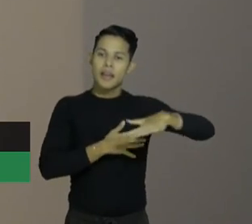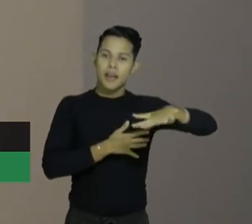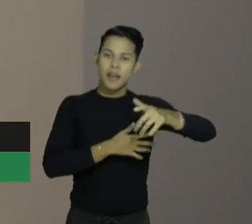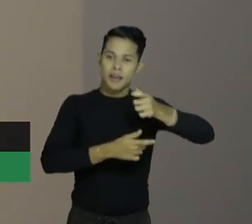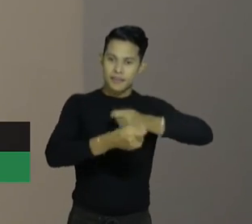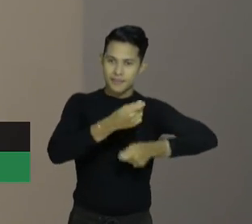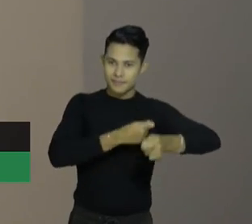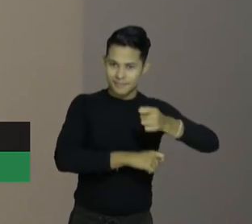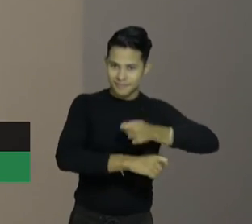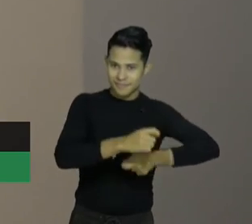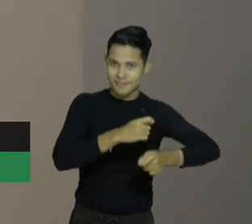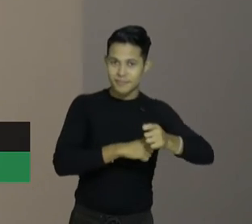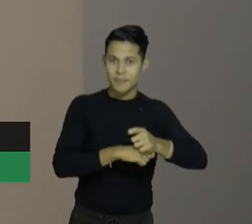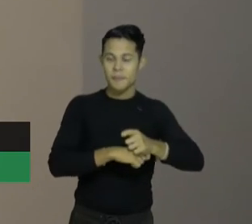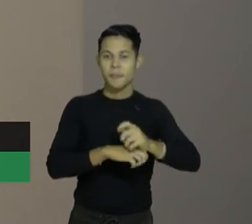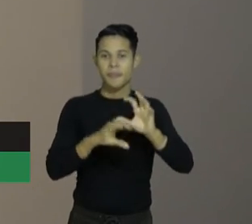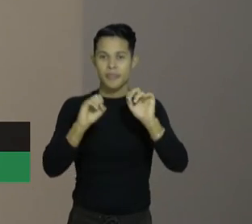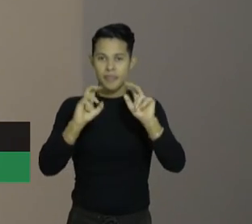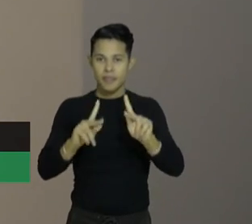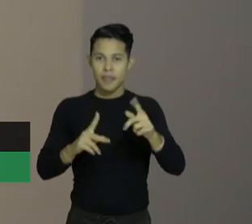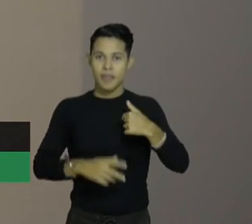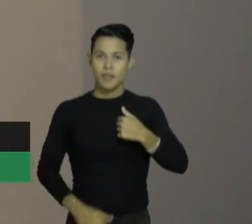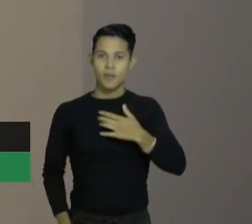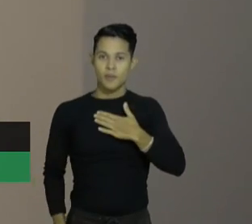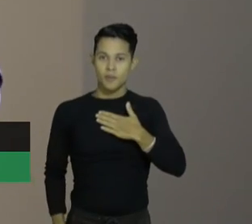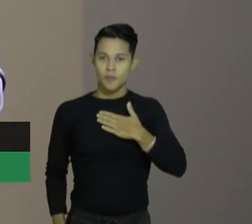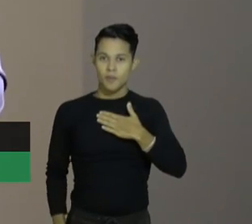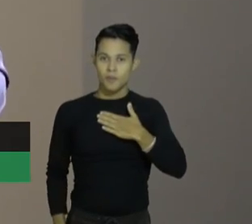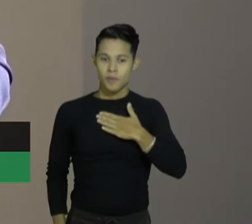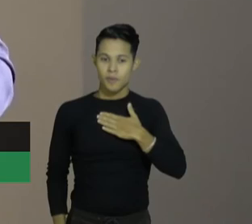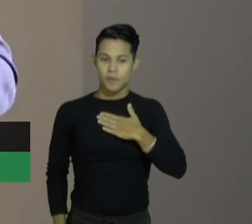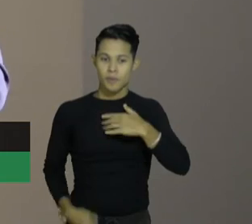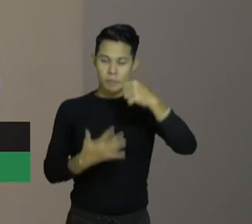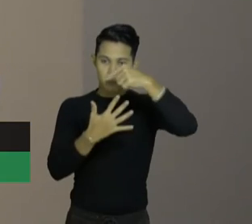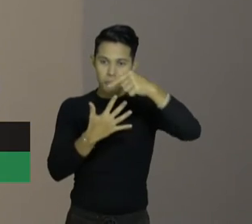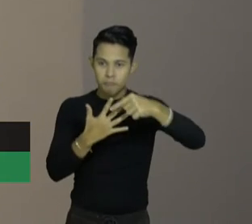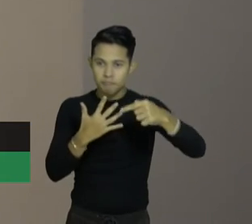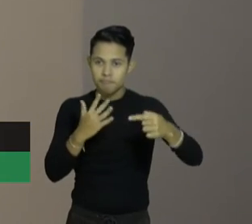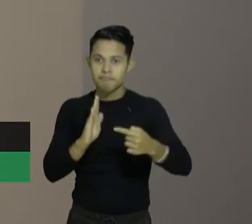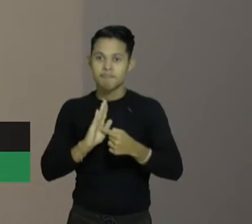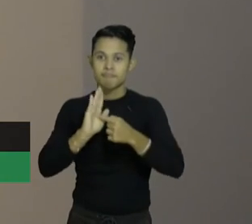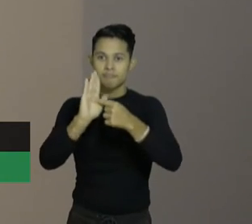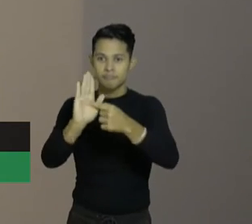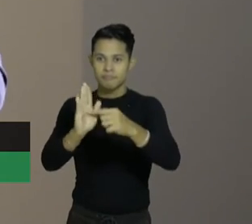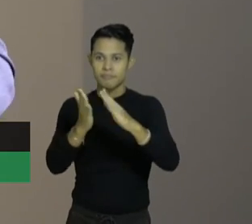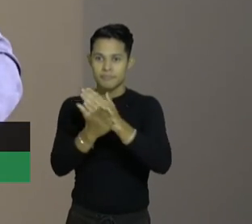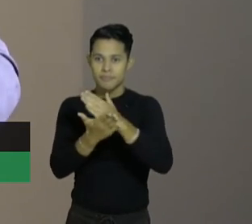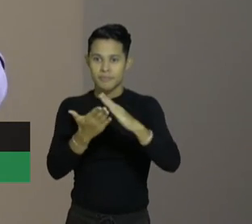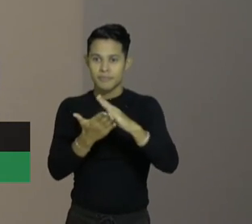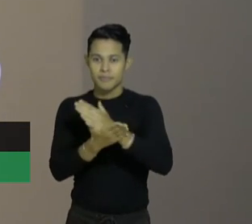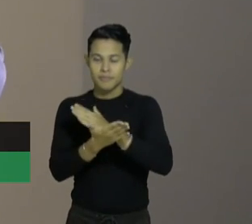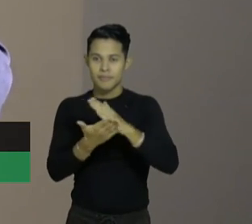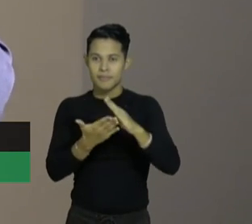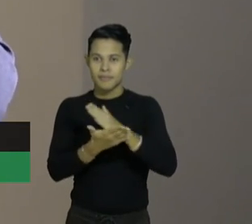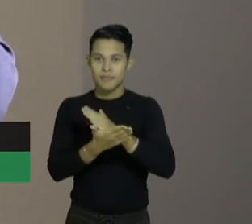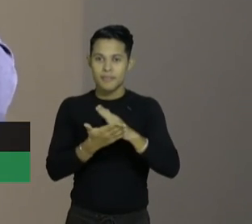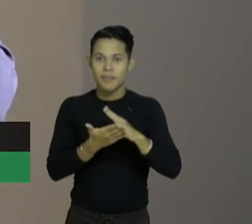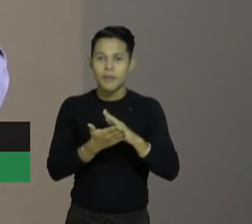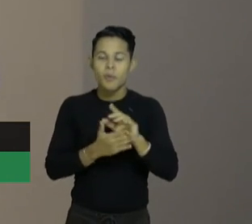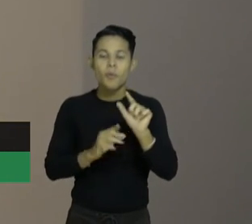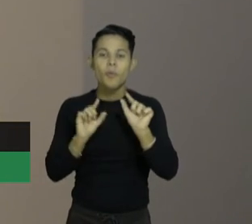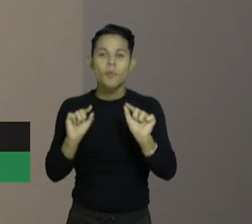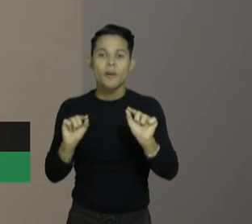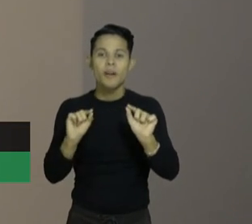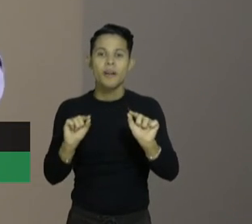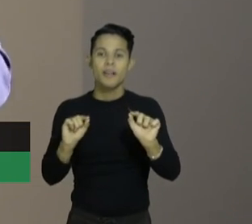então feita esta declaração de interesse eu tenho uma série de reflexões que eu quero trazer imaginando que nós estamos a falar de um documento vivo